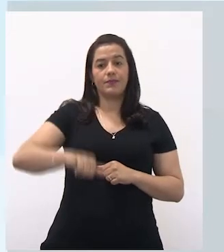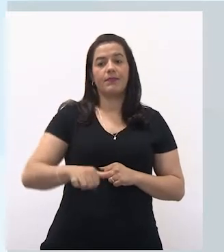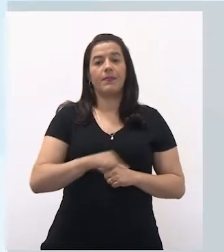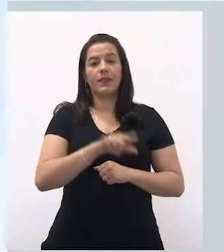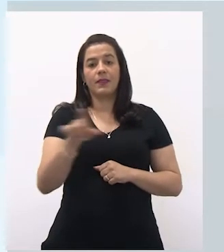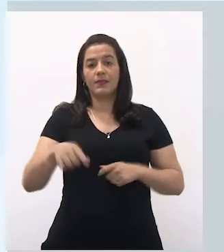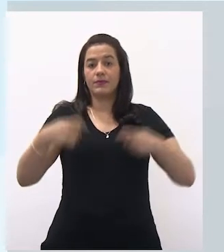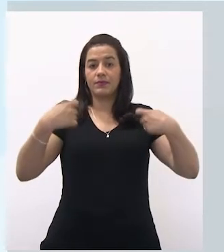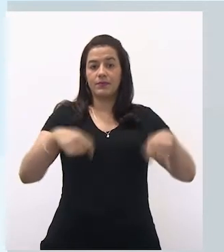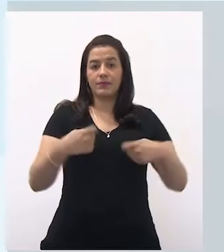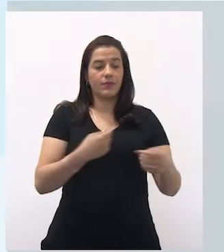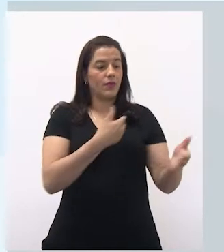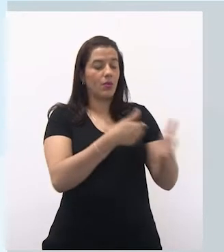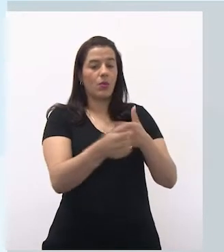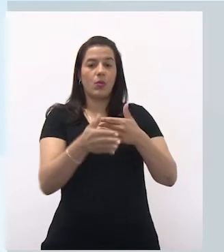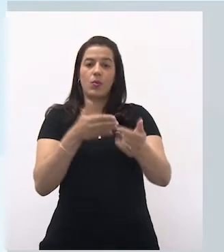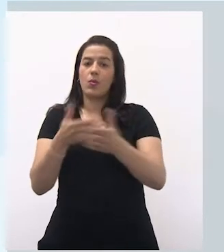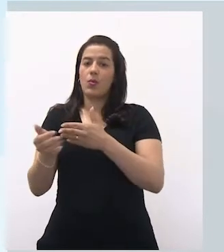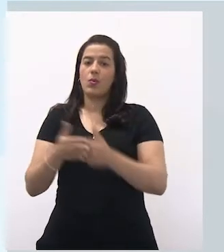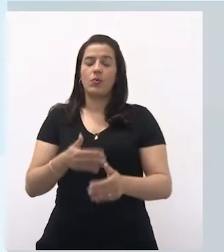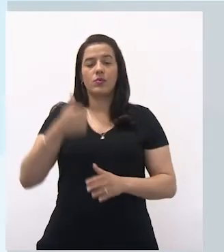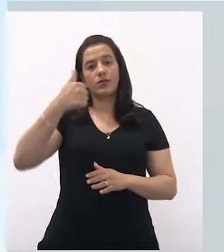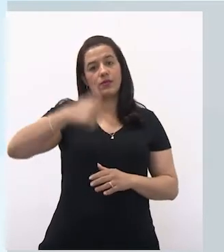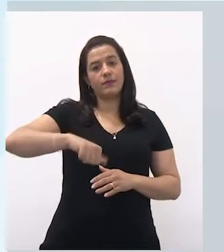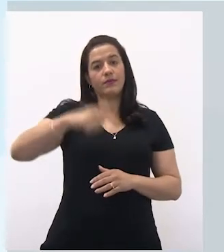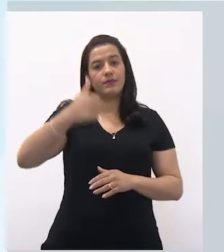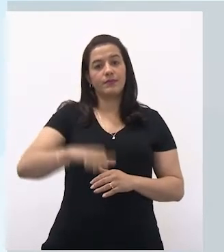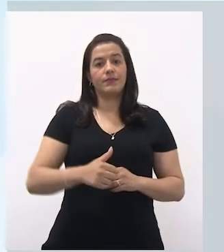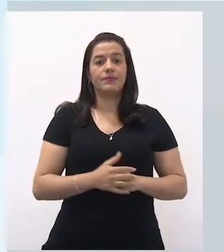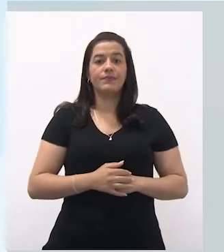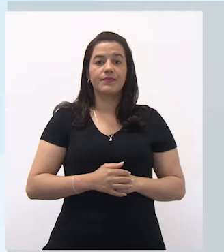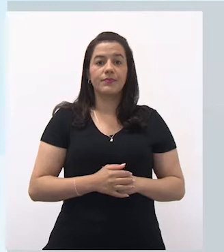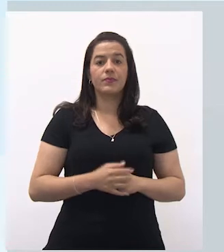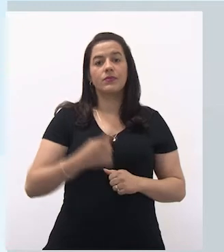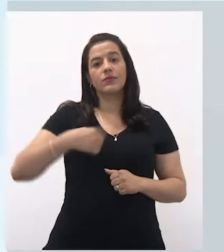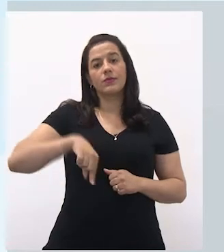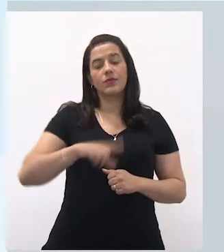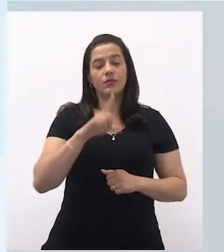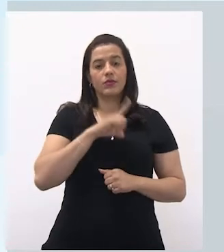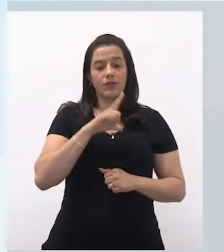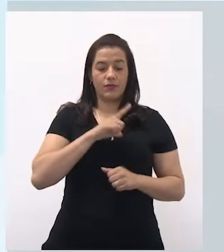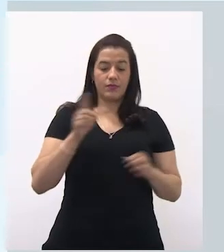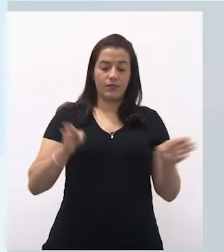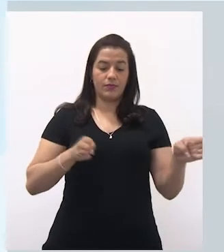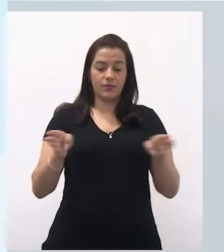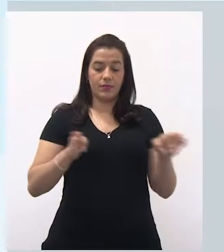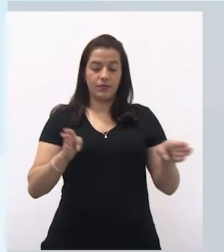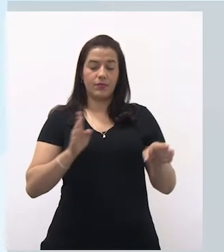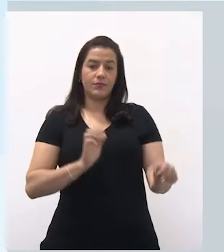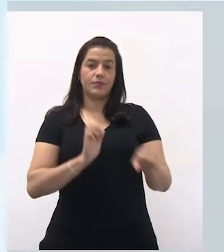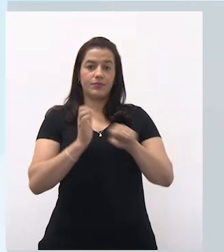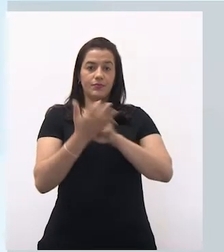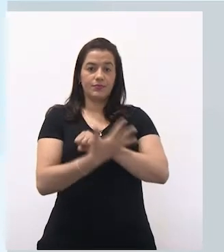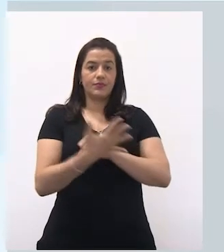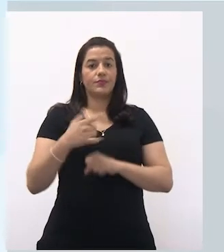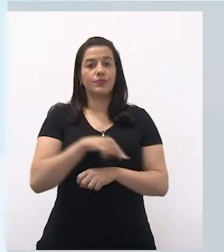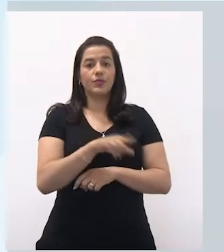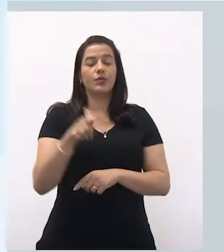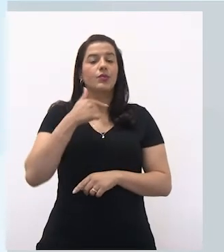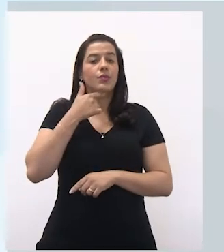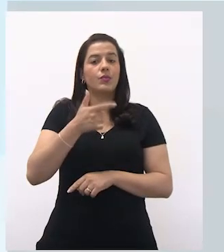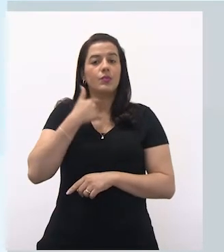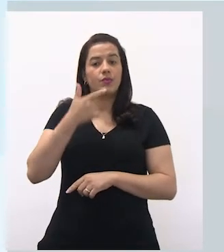devemos fazer com qualquer modelo de avaliação. Né? Como a gente teve num período de pandemia que não possibilitou a gente fazer